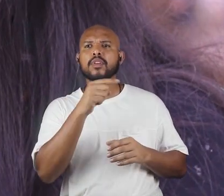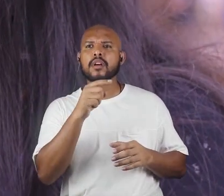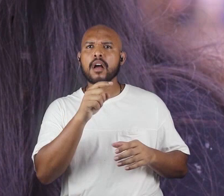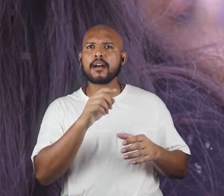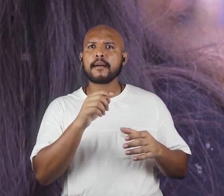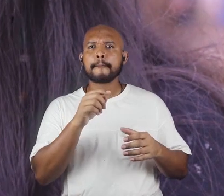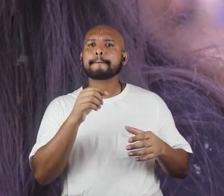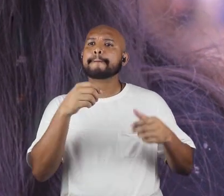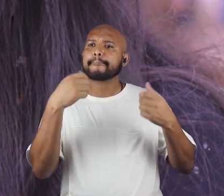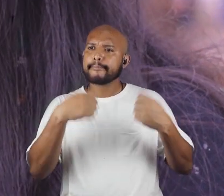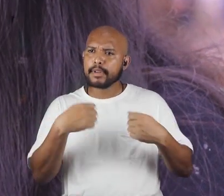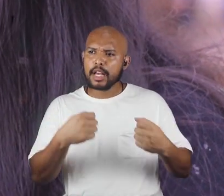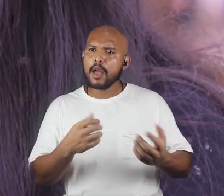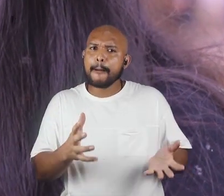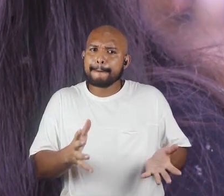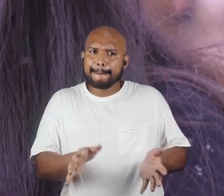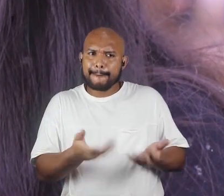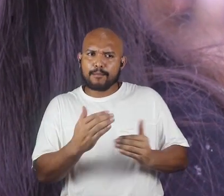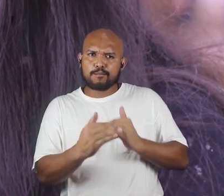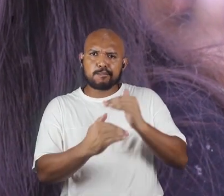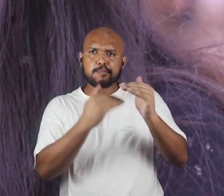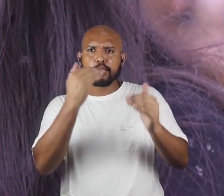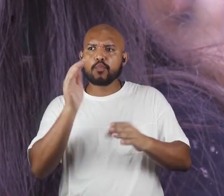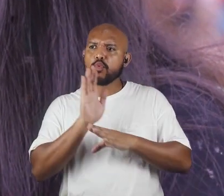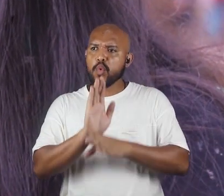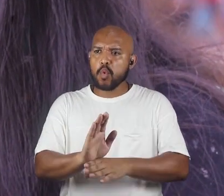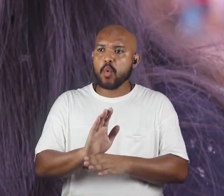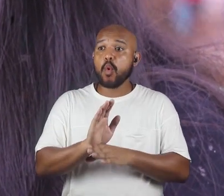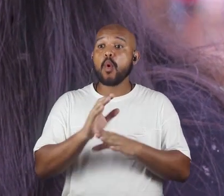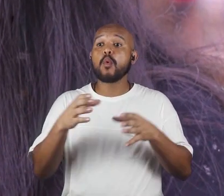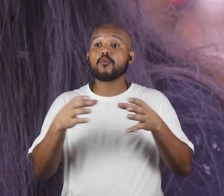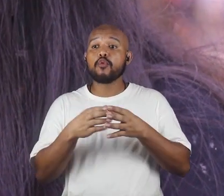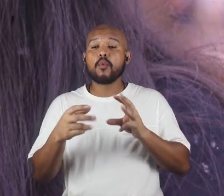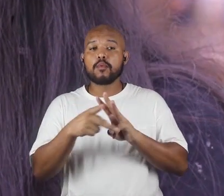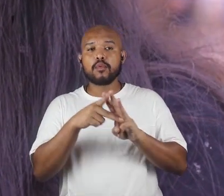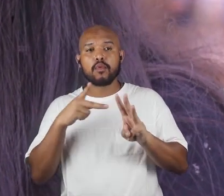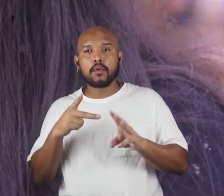nessa questão da entrada dos indígenas dentro da universidade?